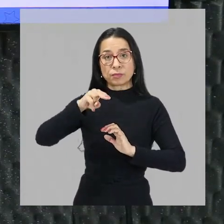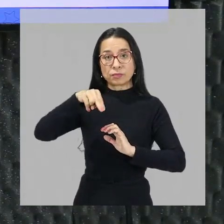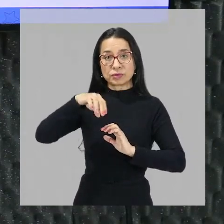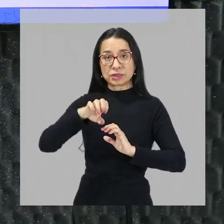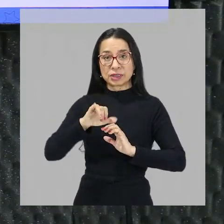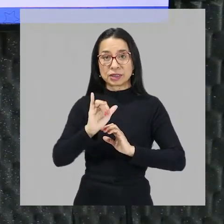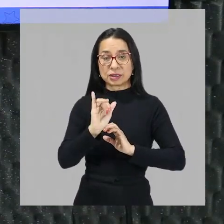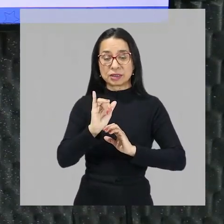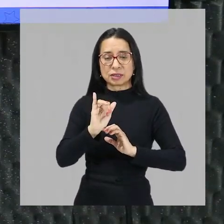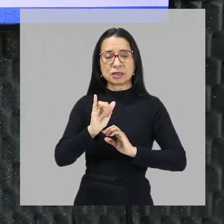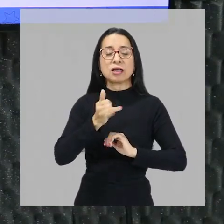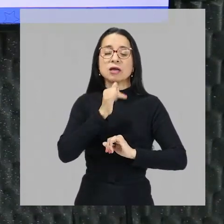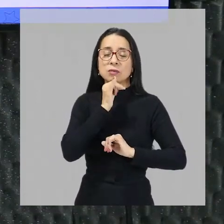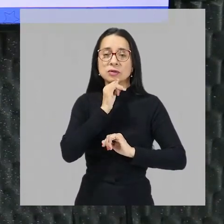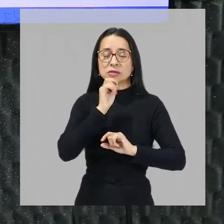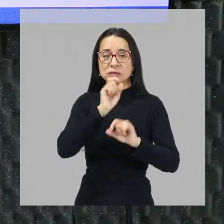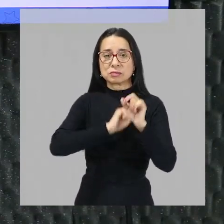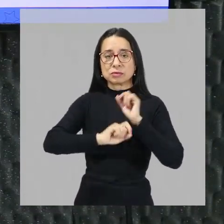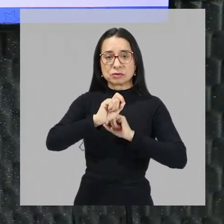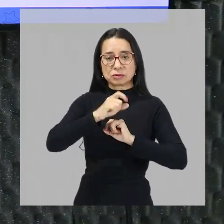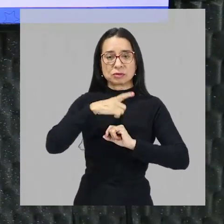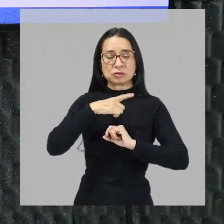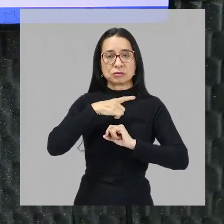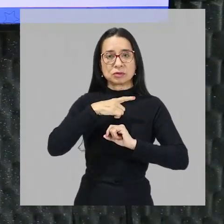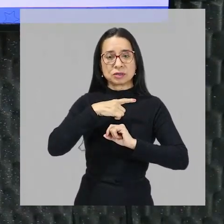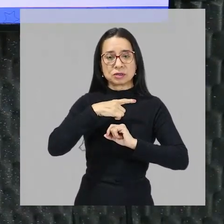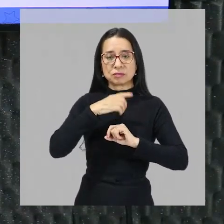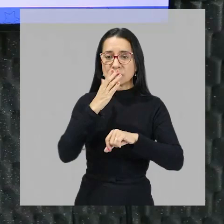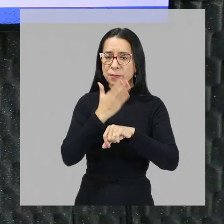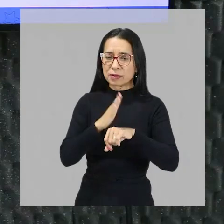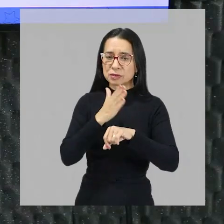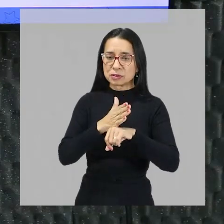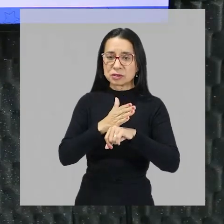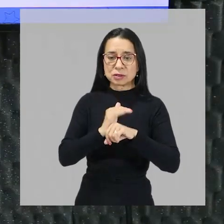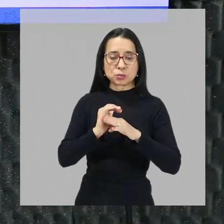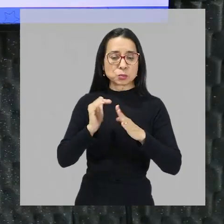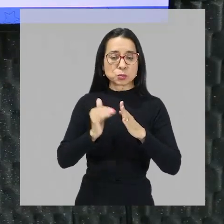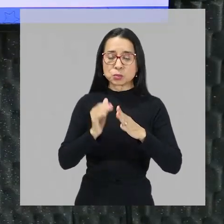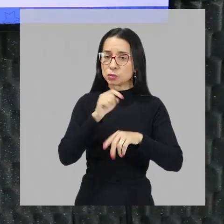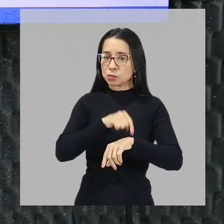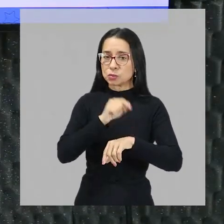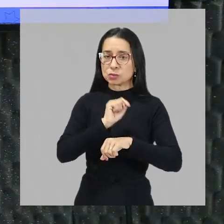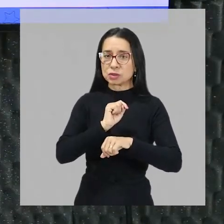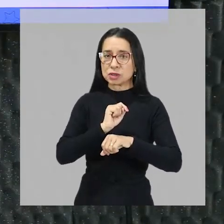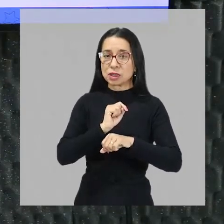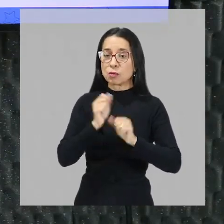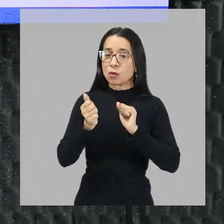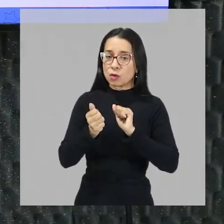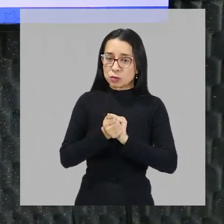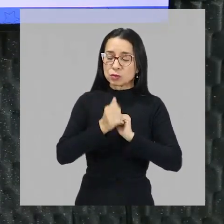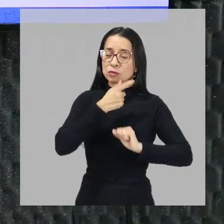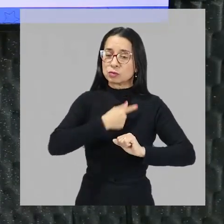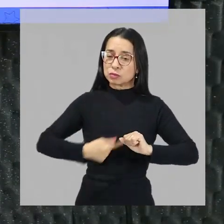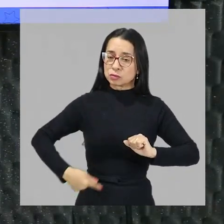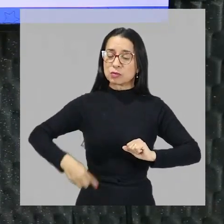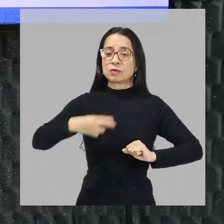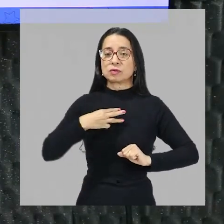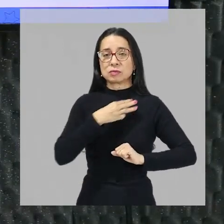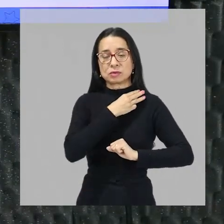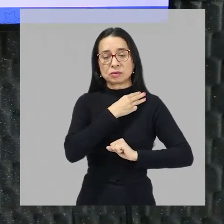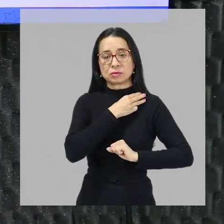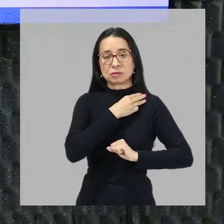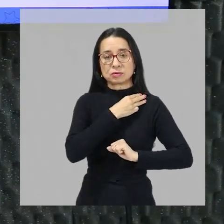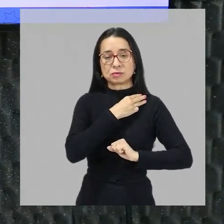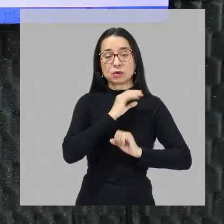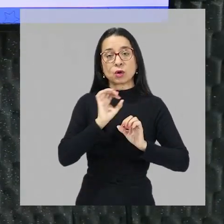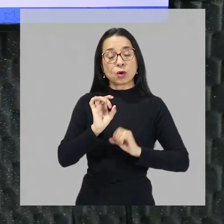na verdade, esteve, né, durante praticamente todo o tempo ao lado dos governos militares. Só rompeu ali no final do governo